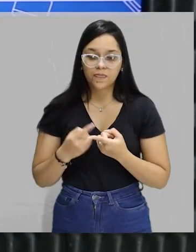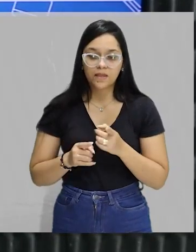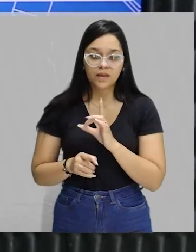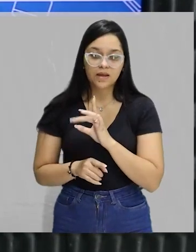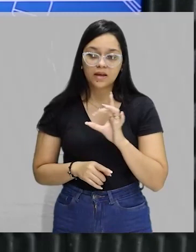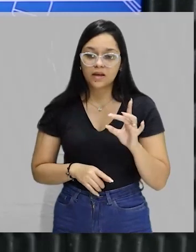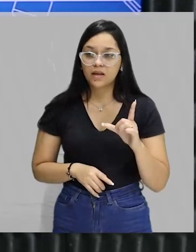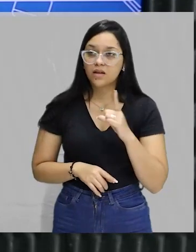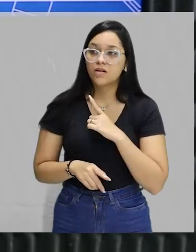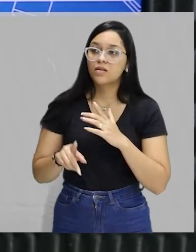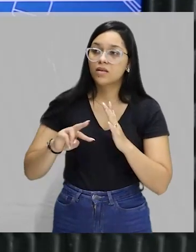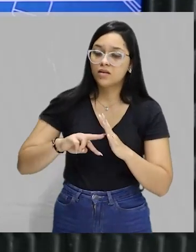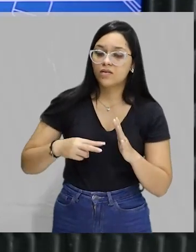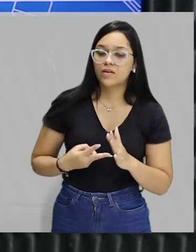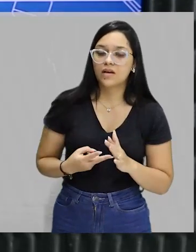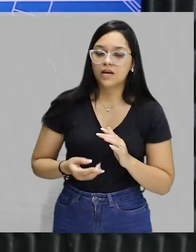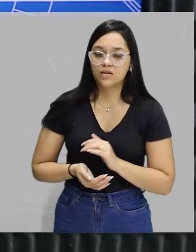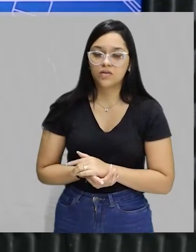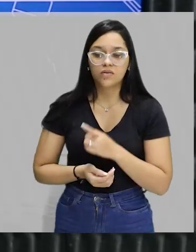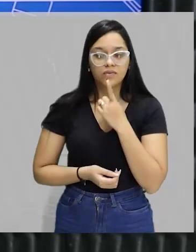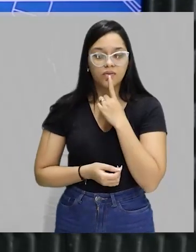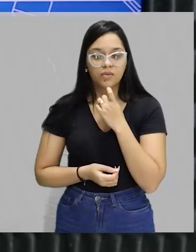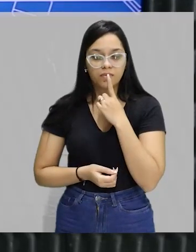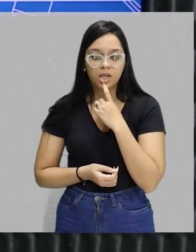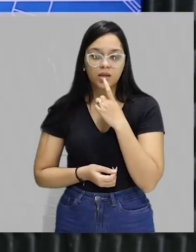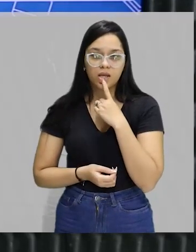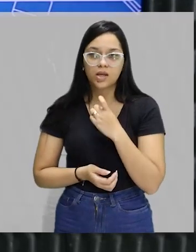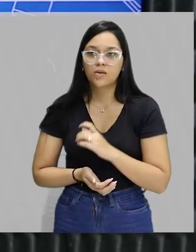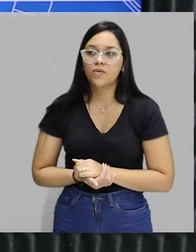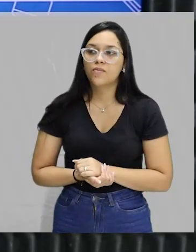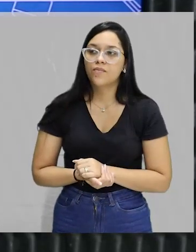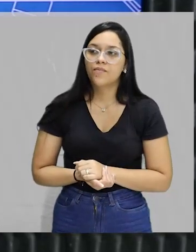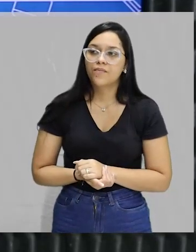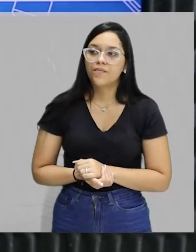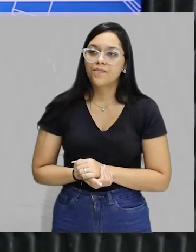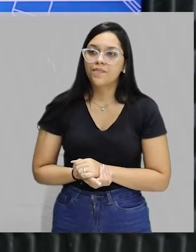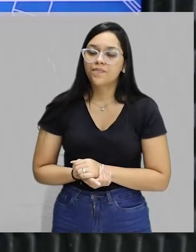cor tem uma significação. O vermelho, por exemplo, a